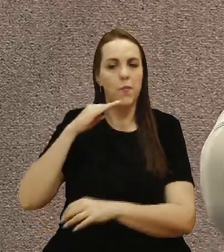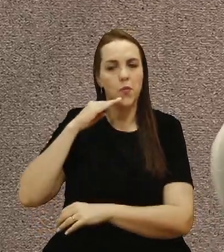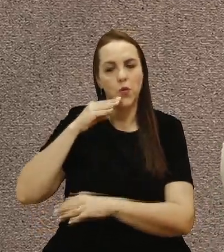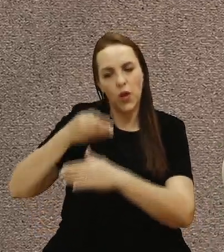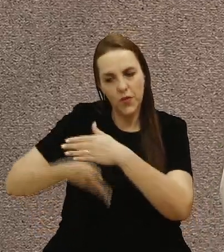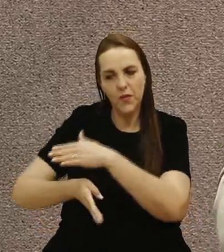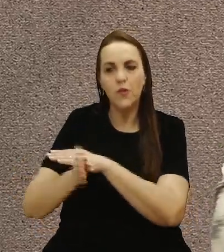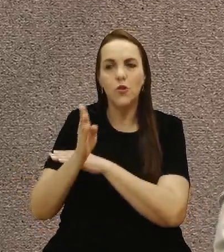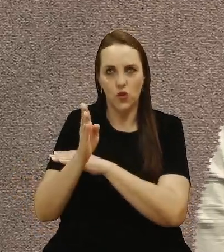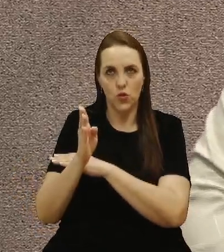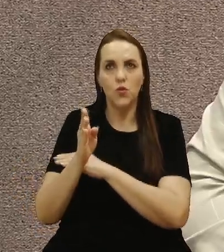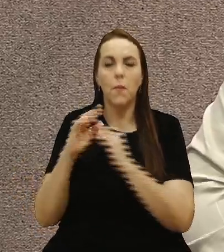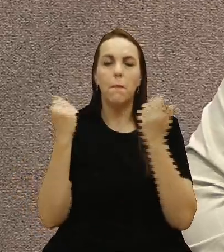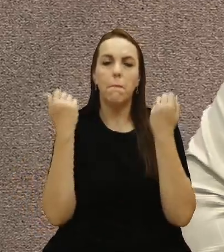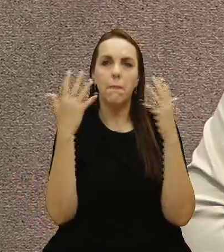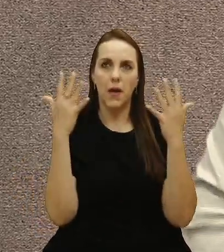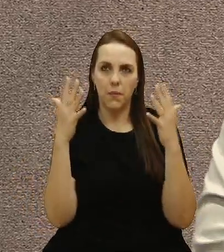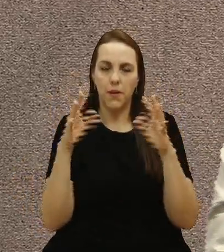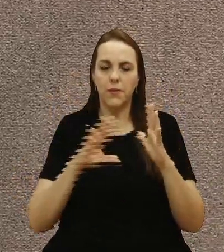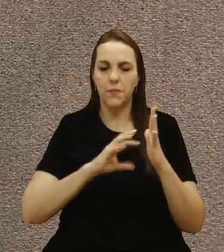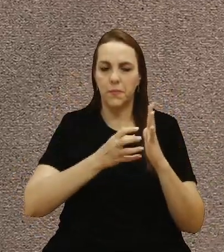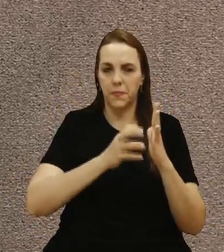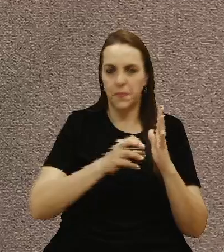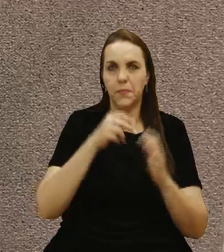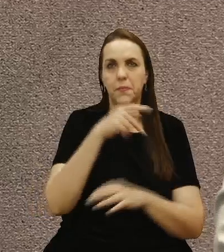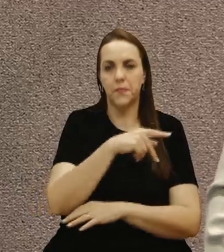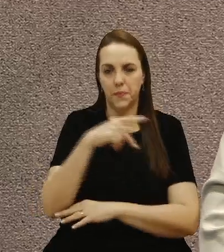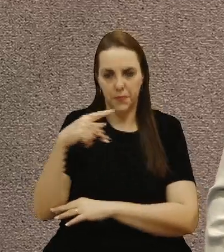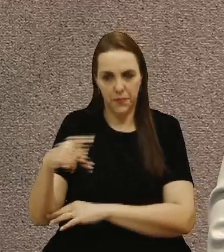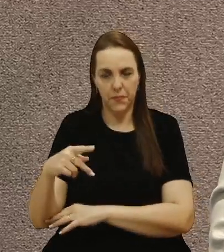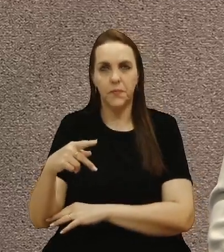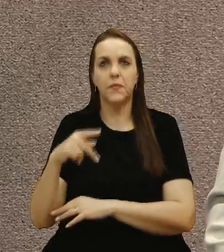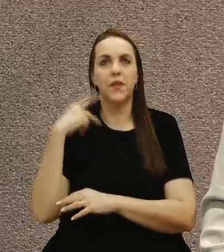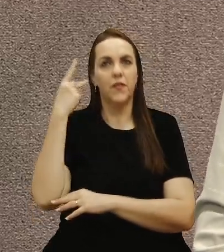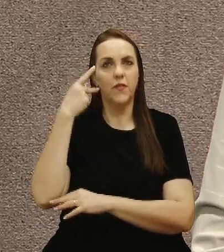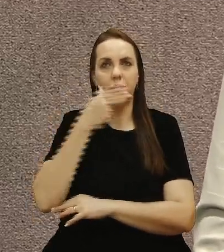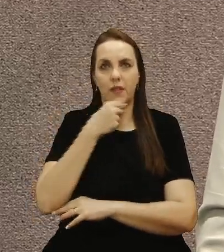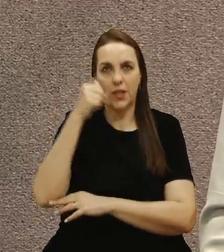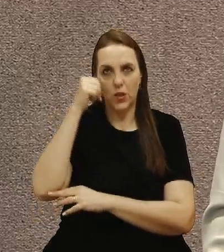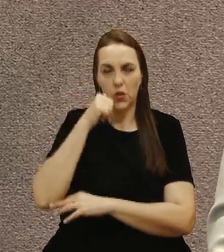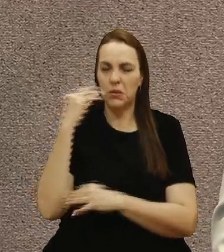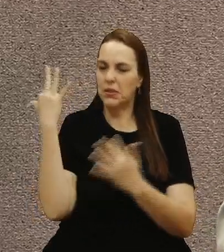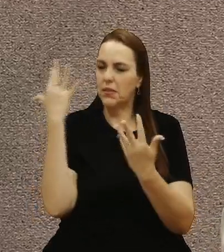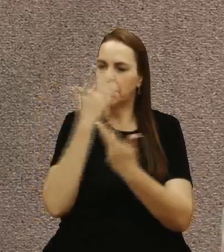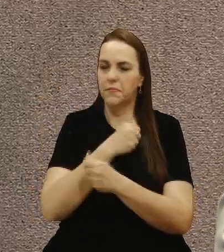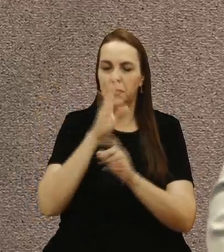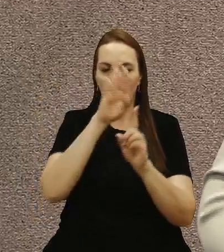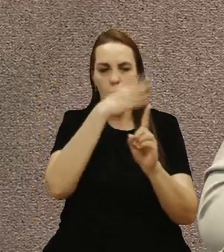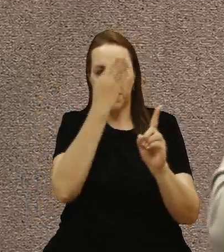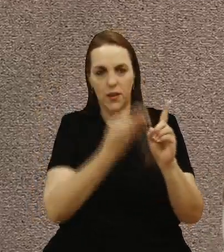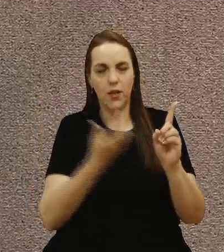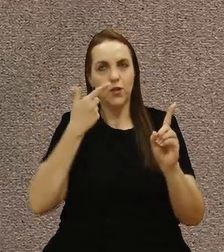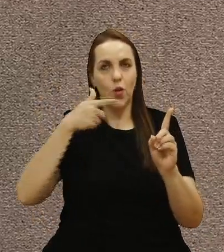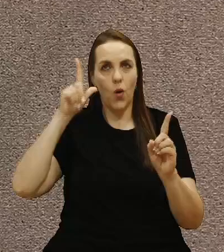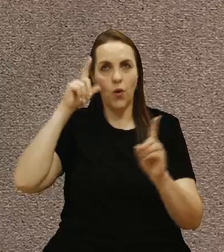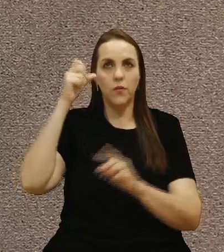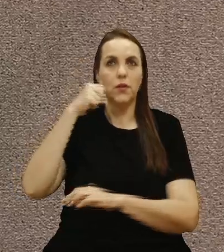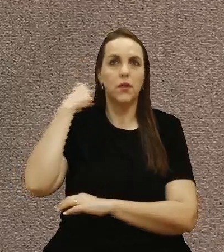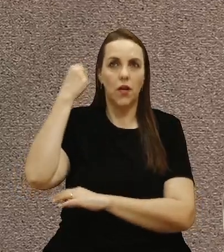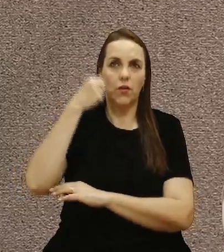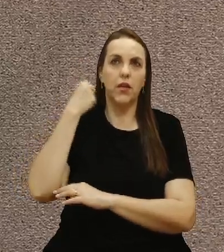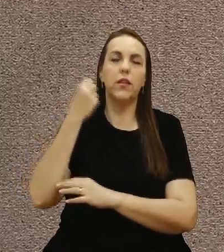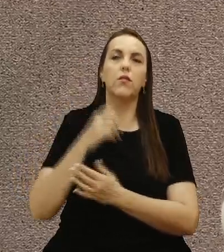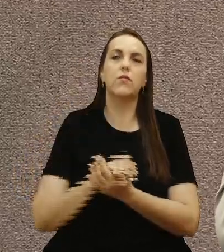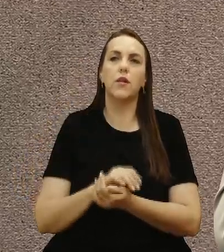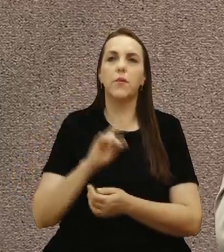ele, a bancada progressistas e aos vereadores, agradecer pela belíssima homenagem que ontem o senhor, inclusive, presidiu aqui ao nosso senador Luiz Carlos Reis. Esse